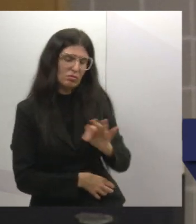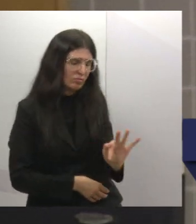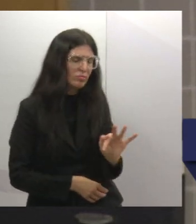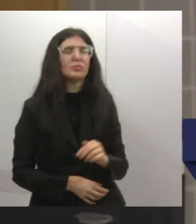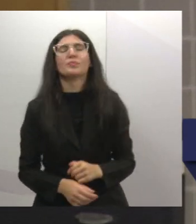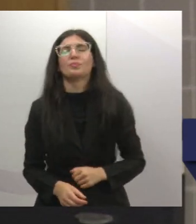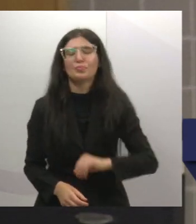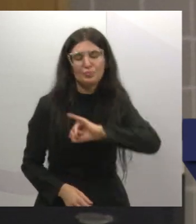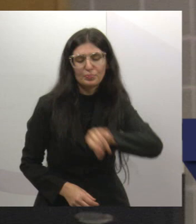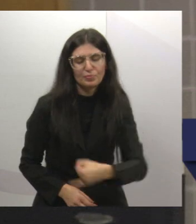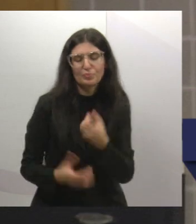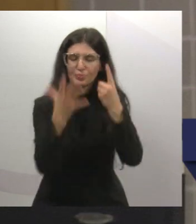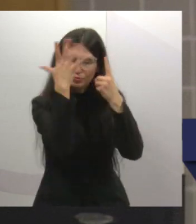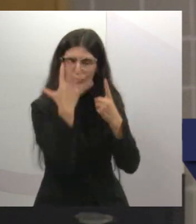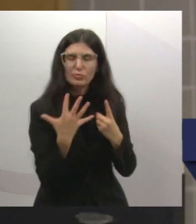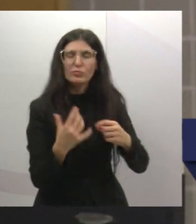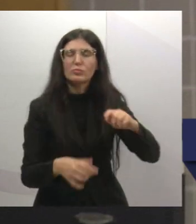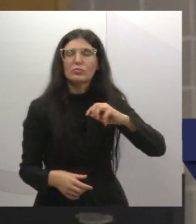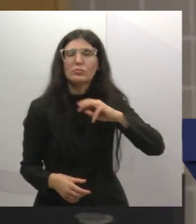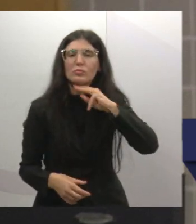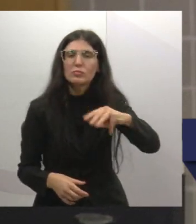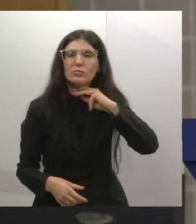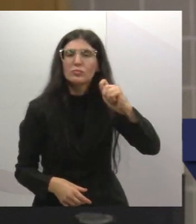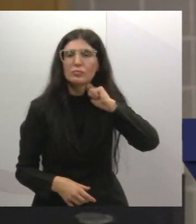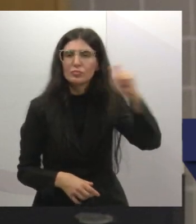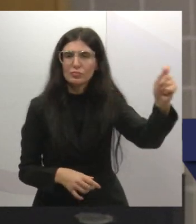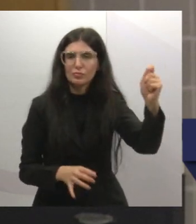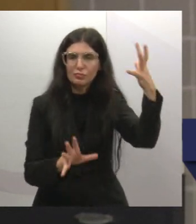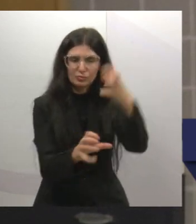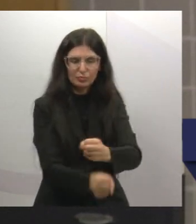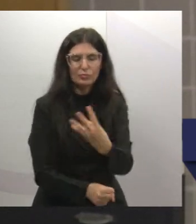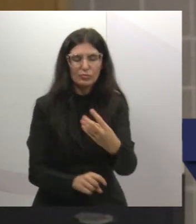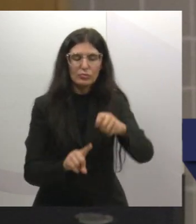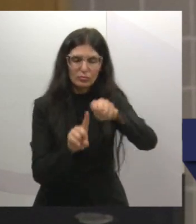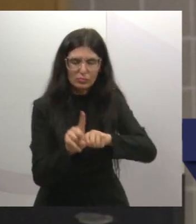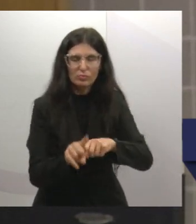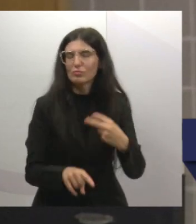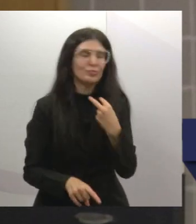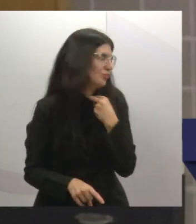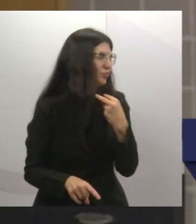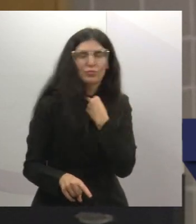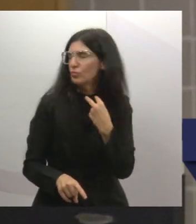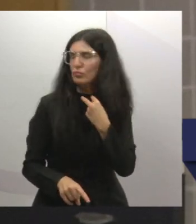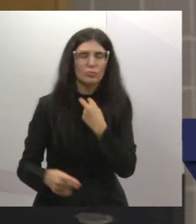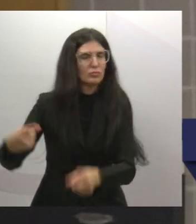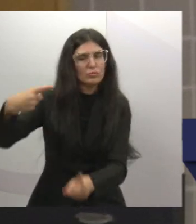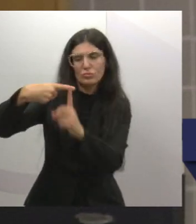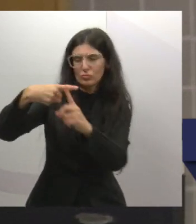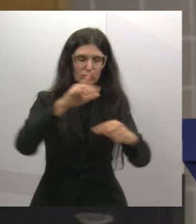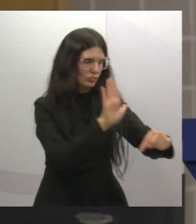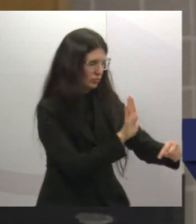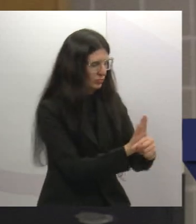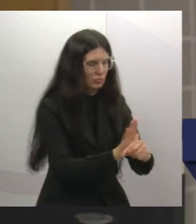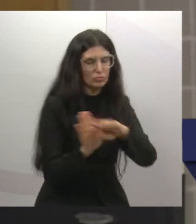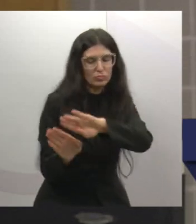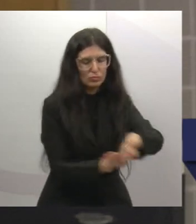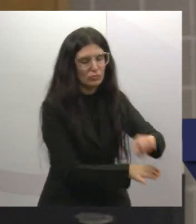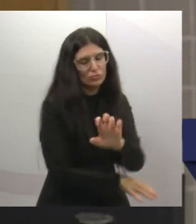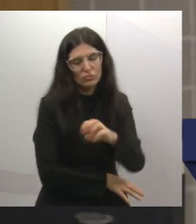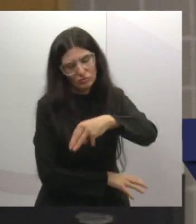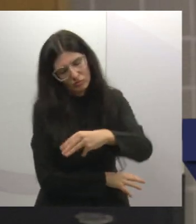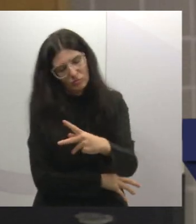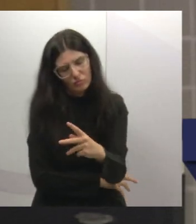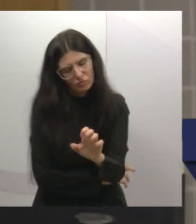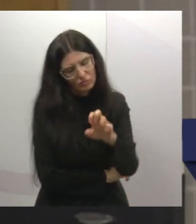quadrimestre. Por isso, não pode ter nem para mais, nem para menos, porque não trouxemos o empenhado. O empenhado cabe